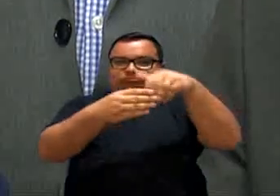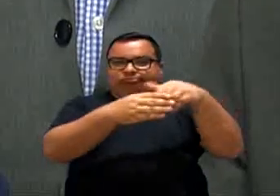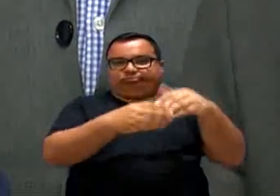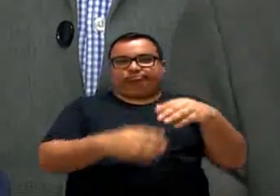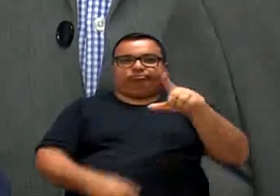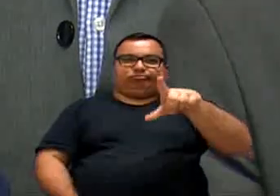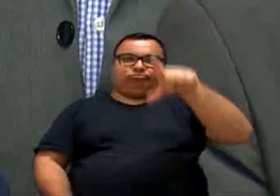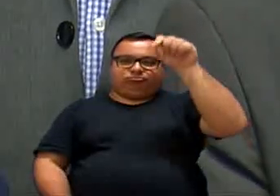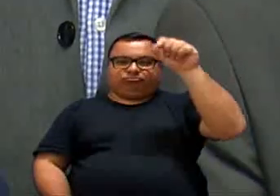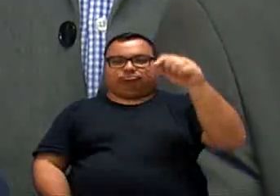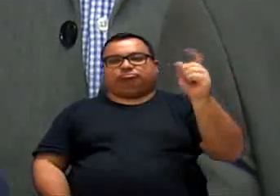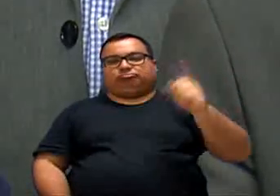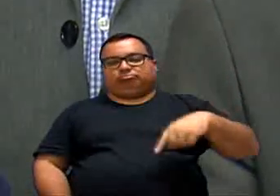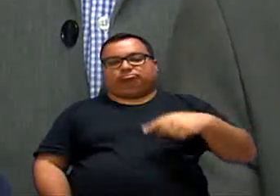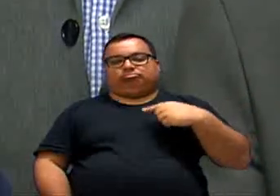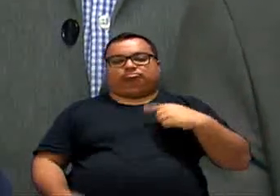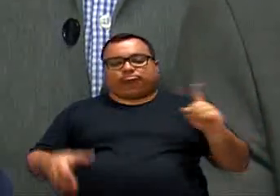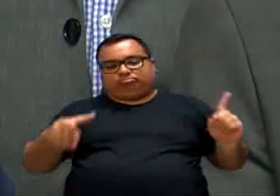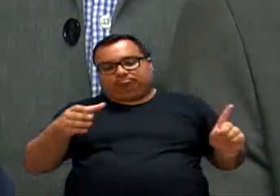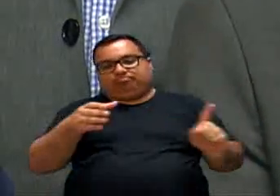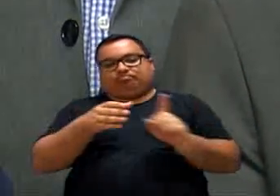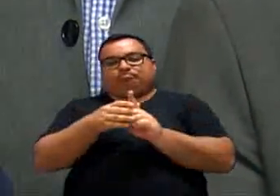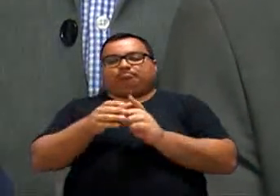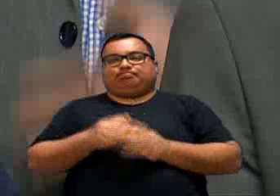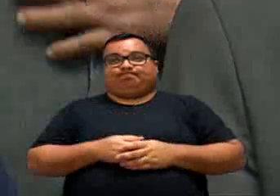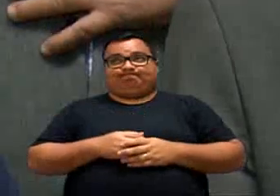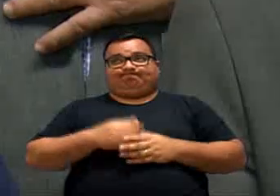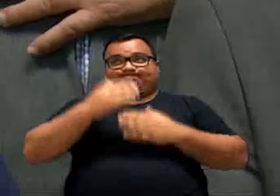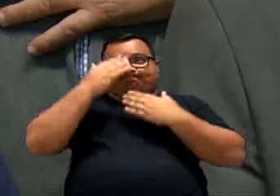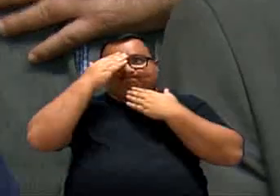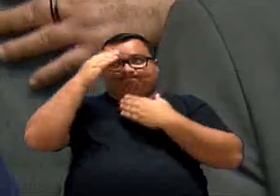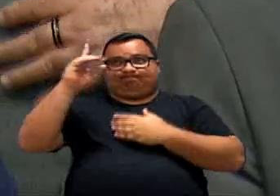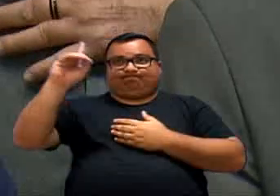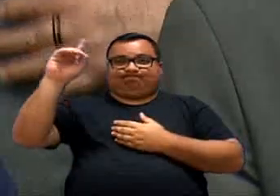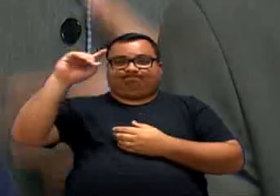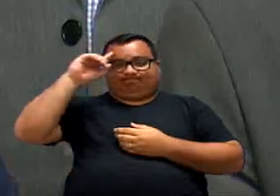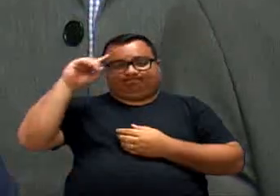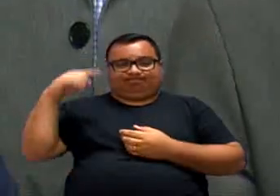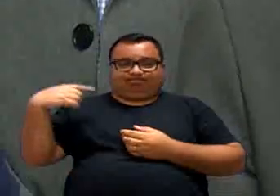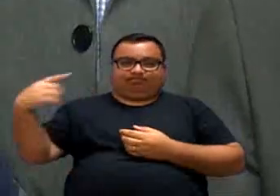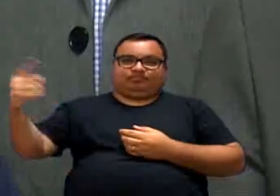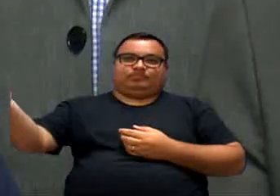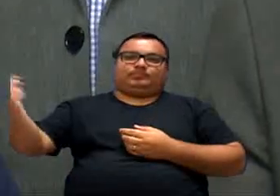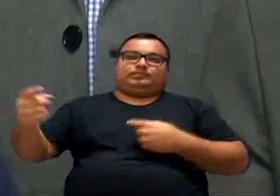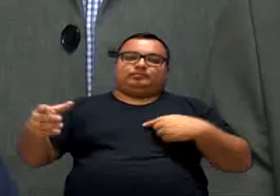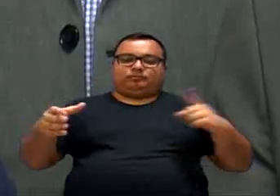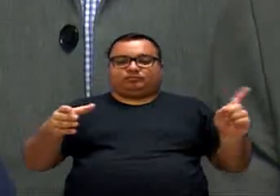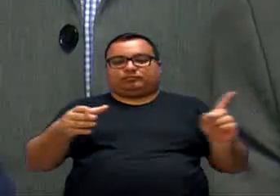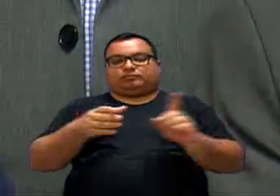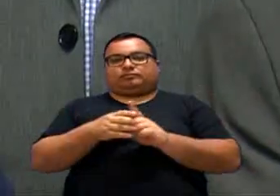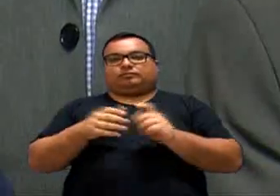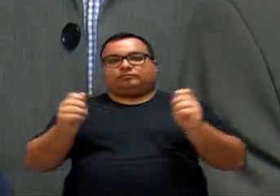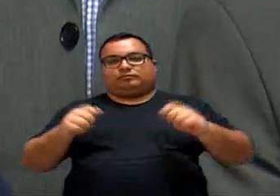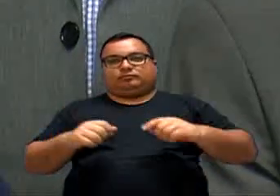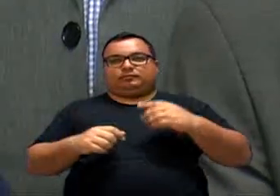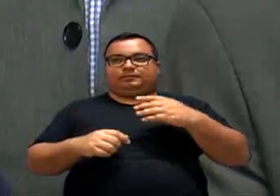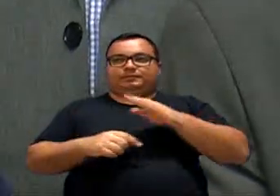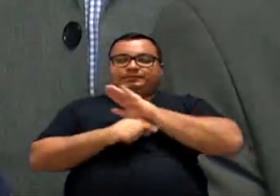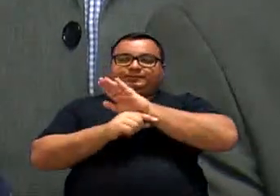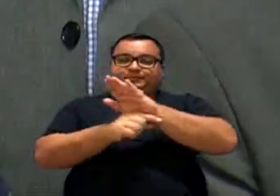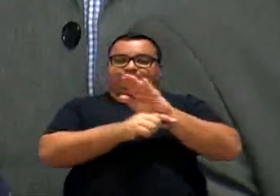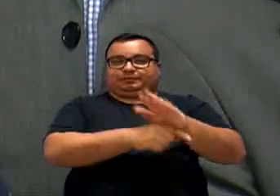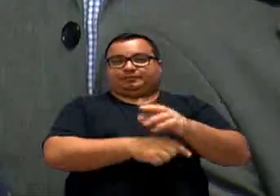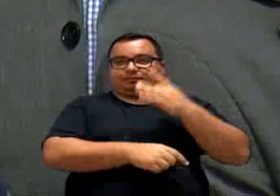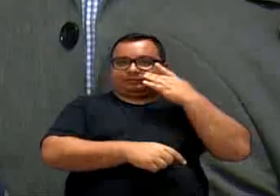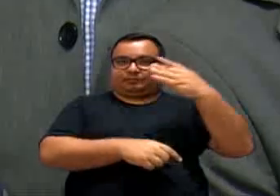escolheu. E eu agradeço a Deus todo santo dia por poder estar aqui representando uma parcela da população